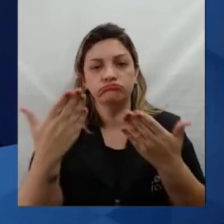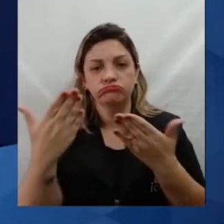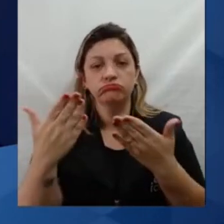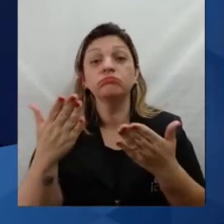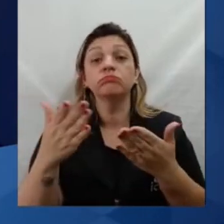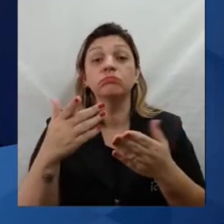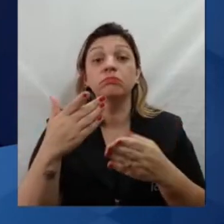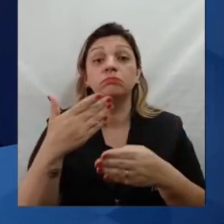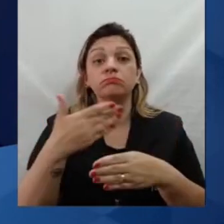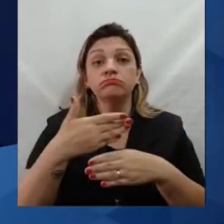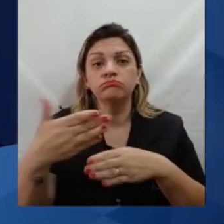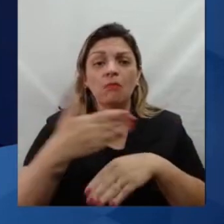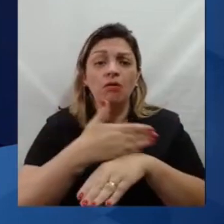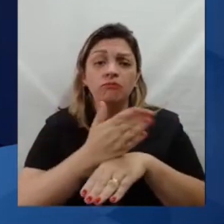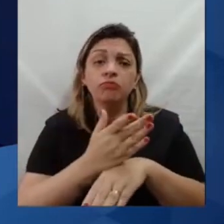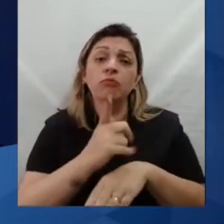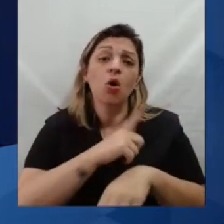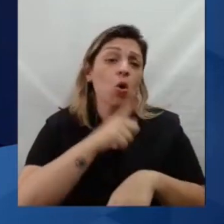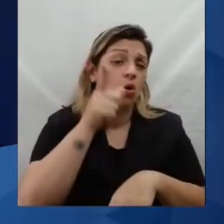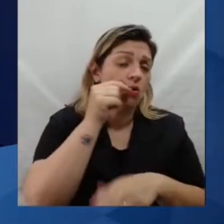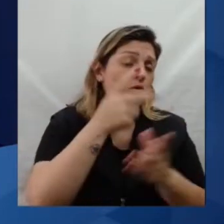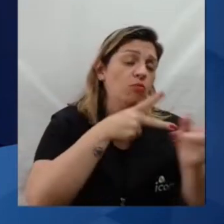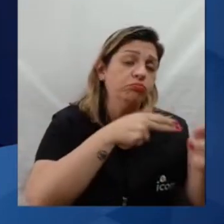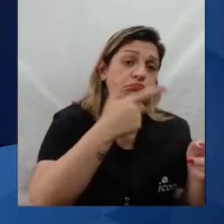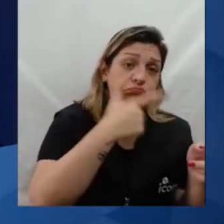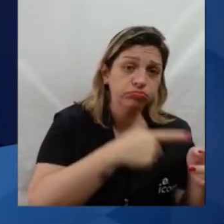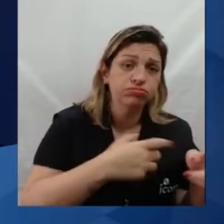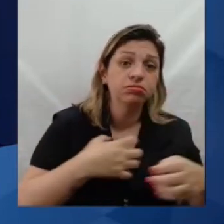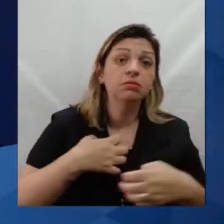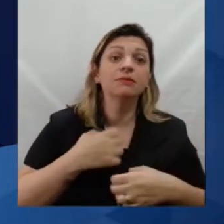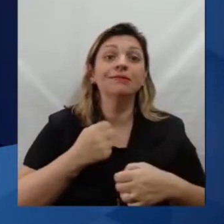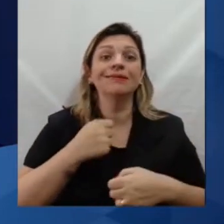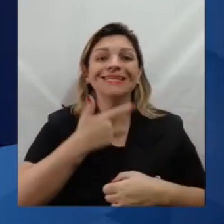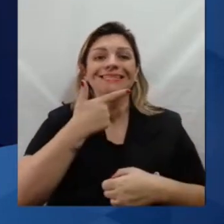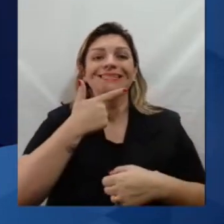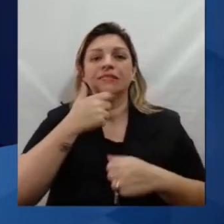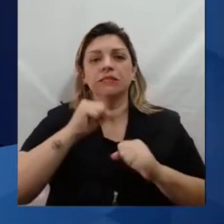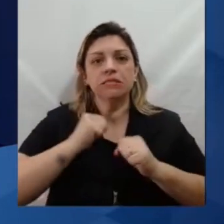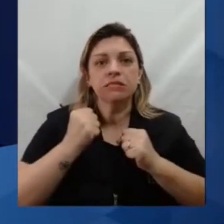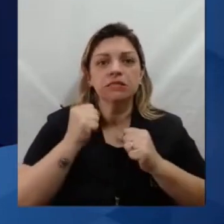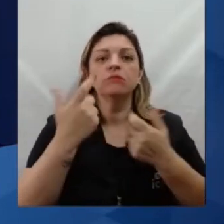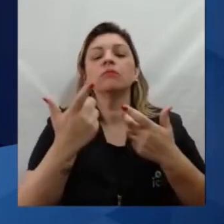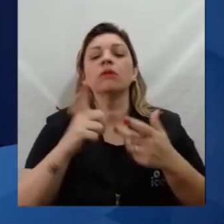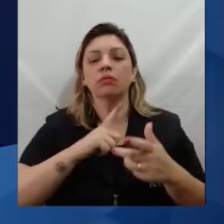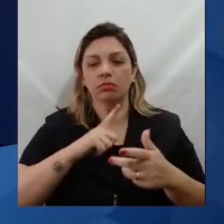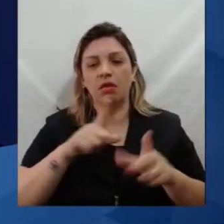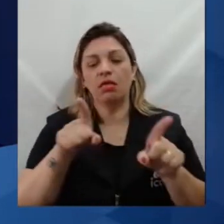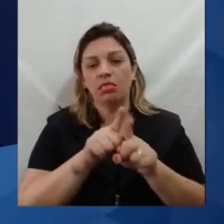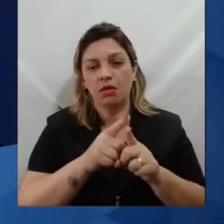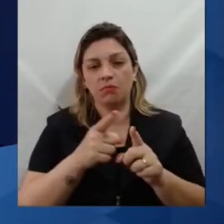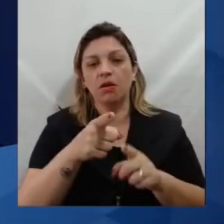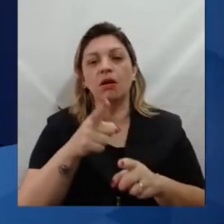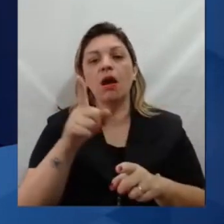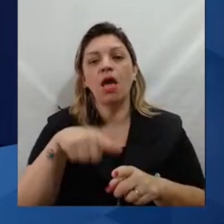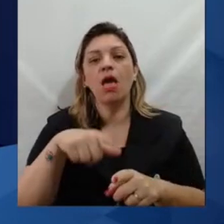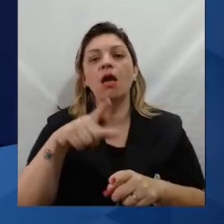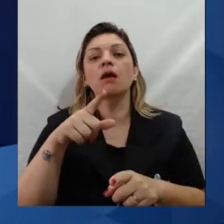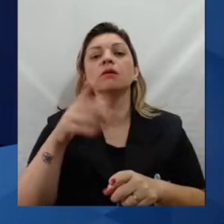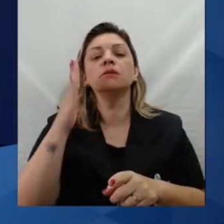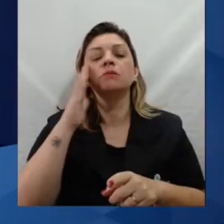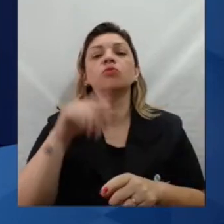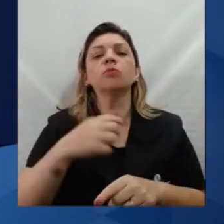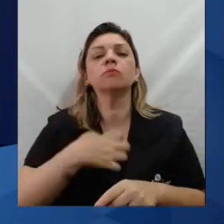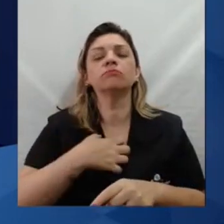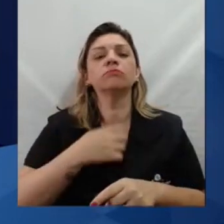humor, da qualidade de vida desses pacientes e também nas suas funcionalidades. Então, esse é o domínio da dor constante. Ele possui uma